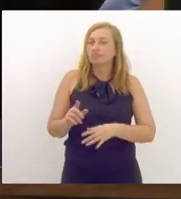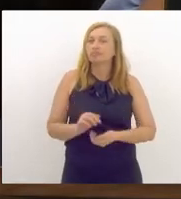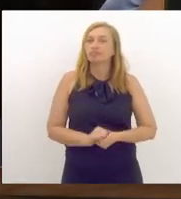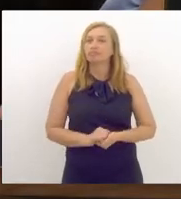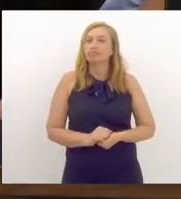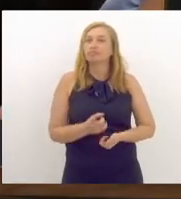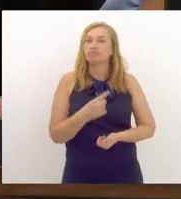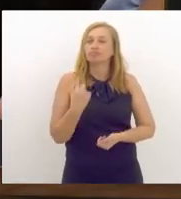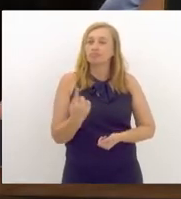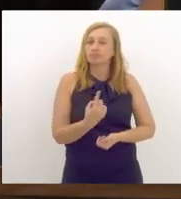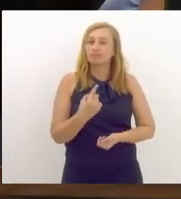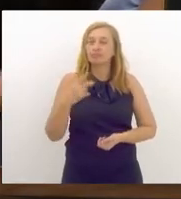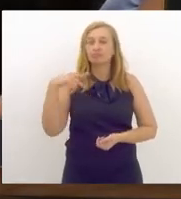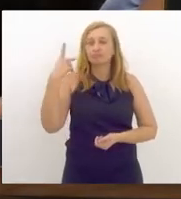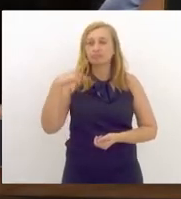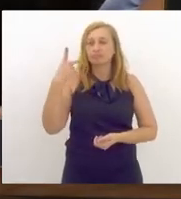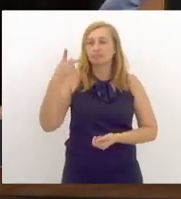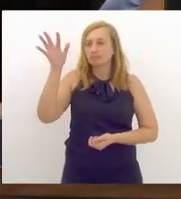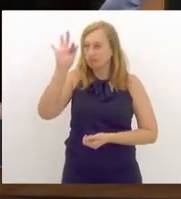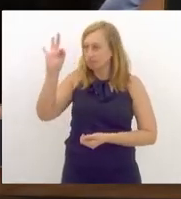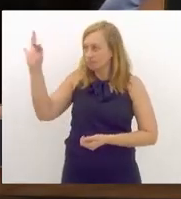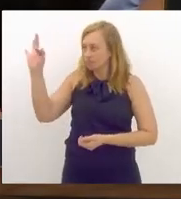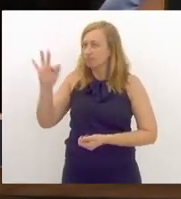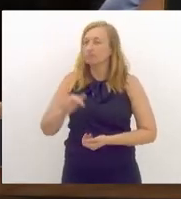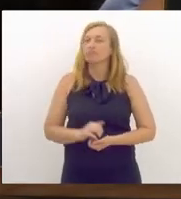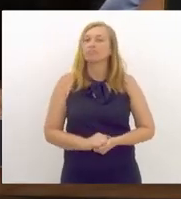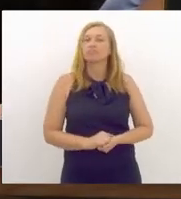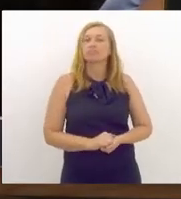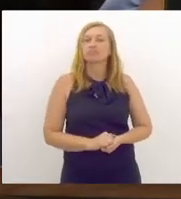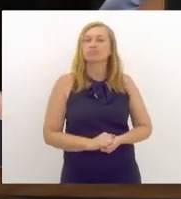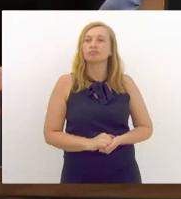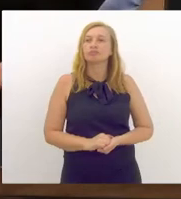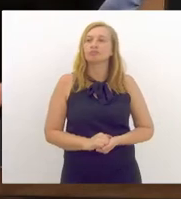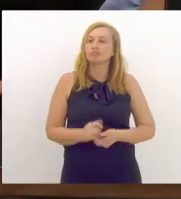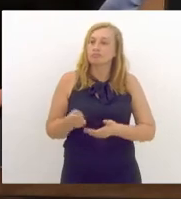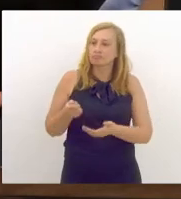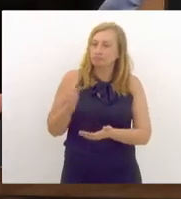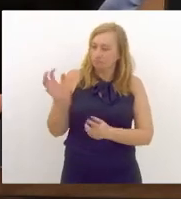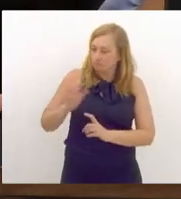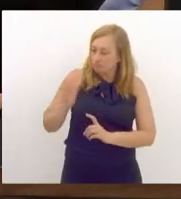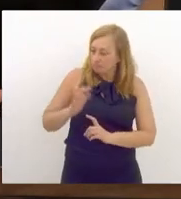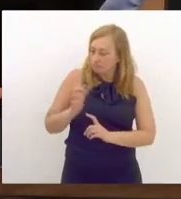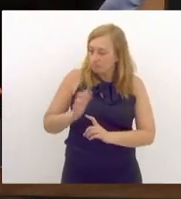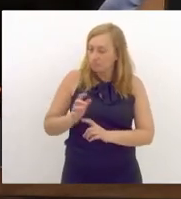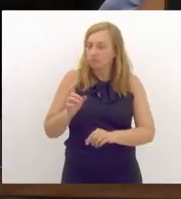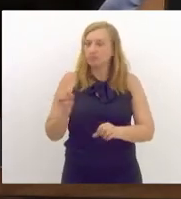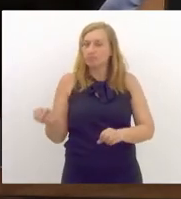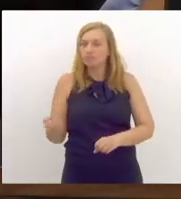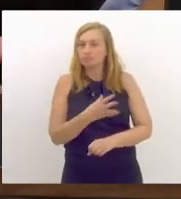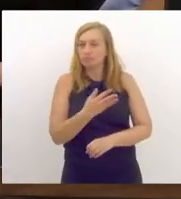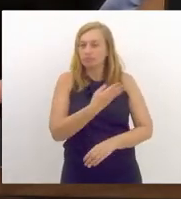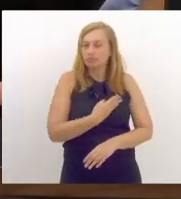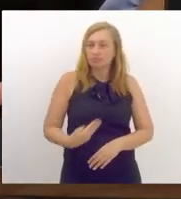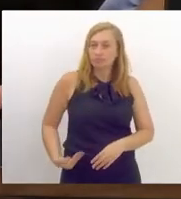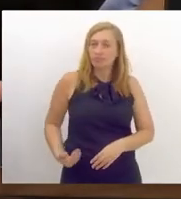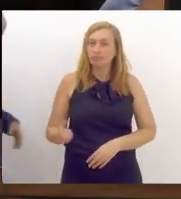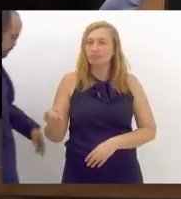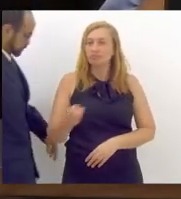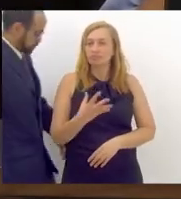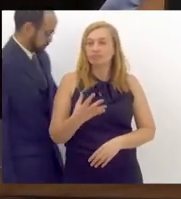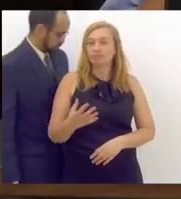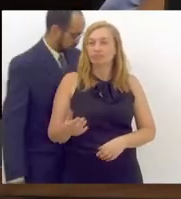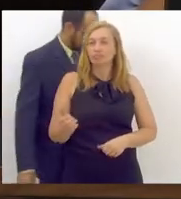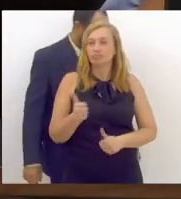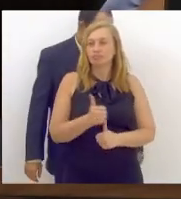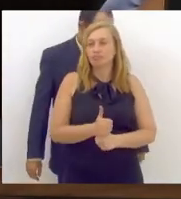nossos parlamentares federais as nossas parlamentares a pressionar agora nesse novo governo né com novos ventos